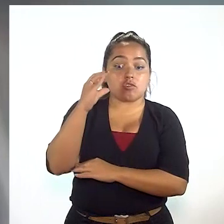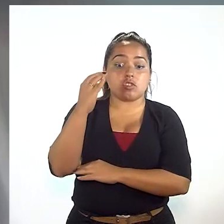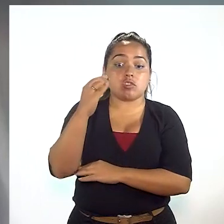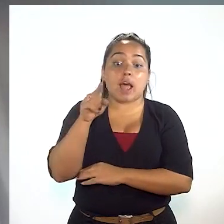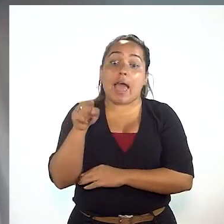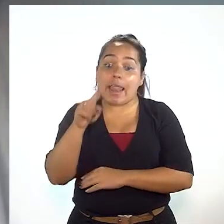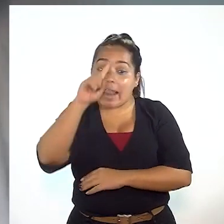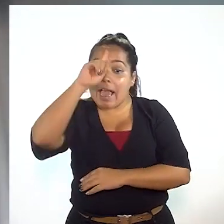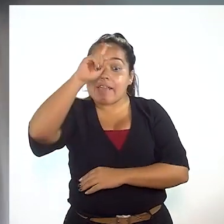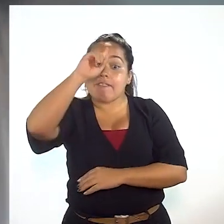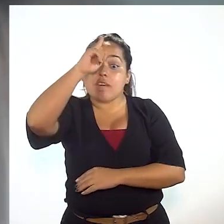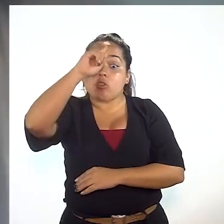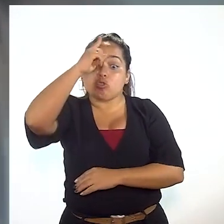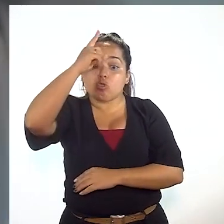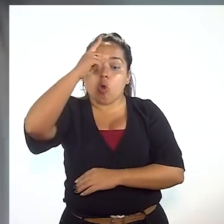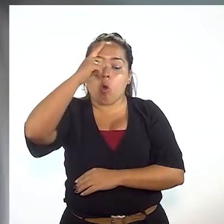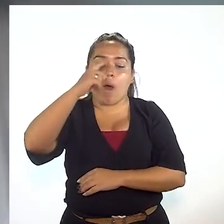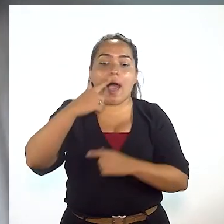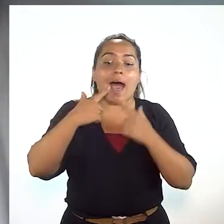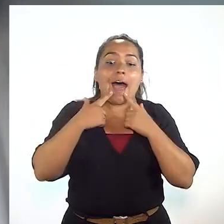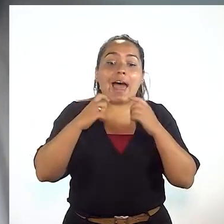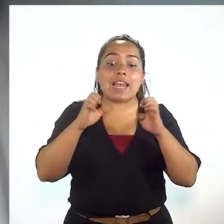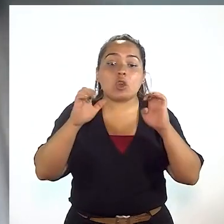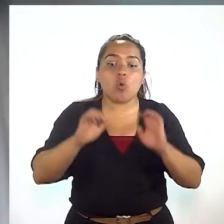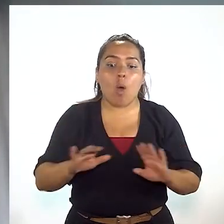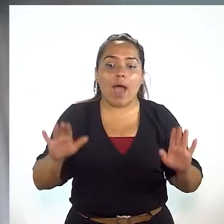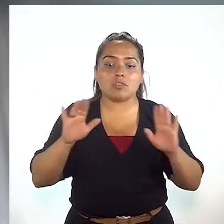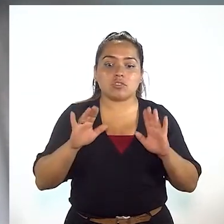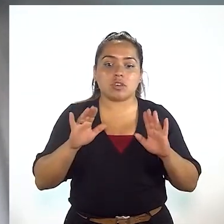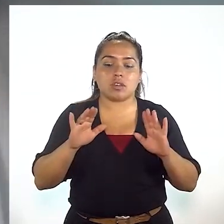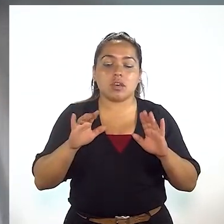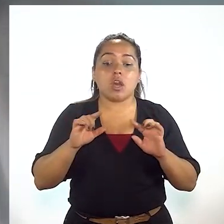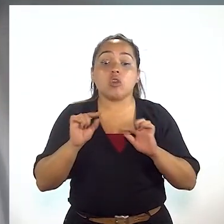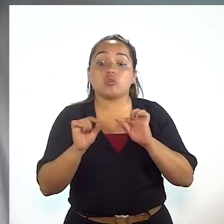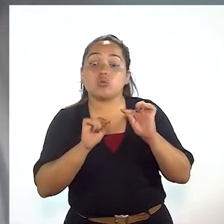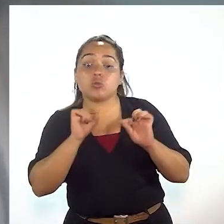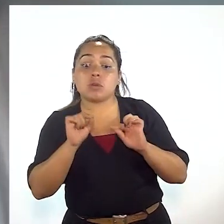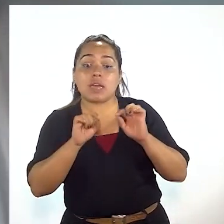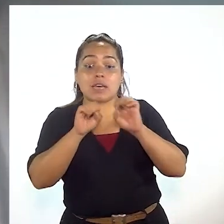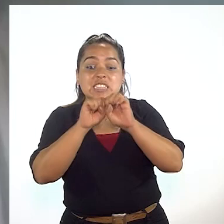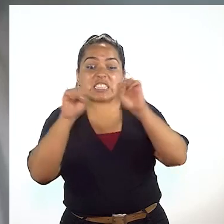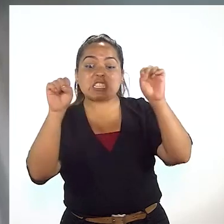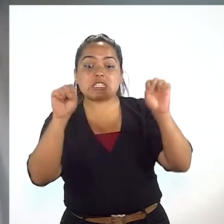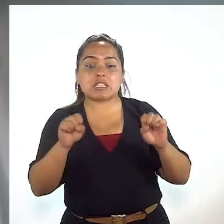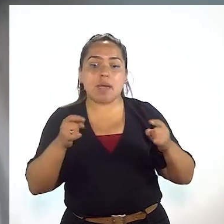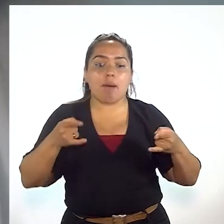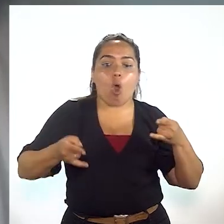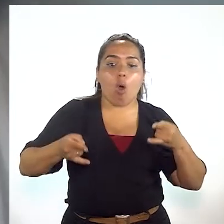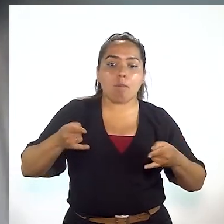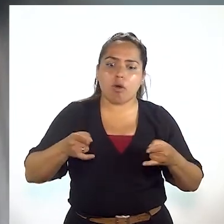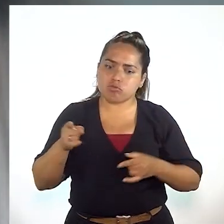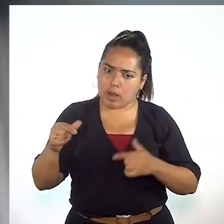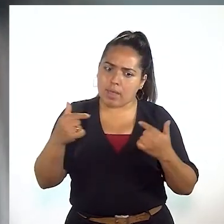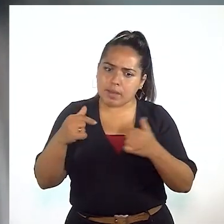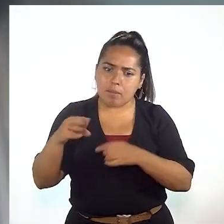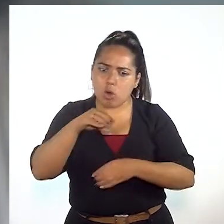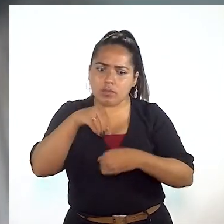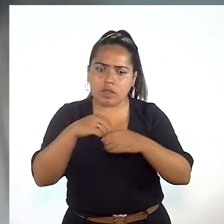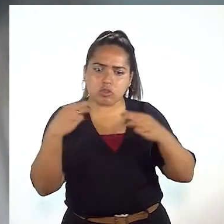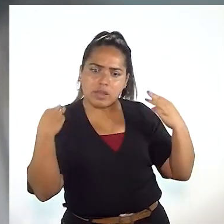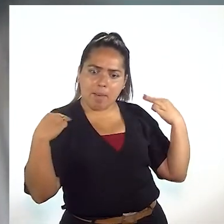que inventou, na verdade, a linguagem da informática, o COBOL, e ela trabalhava na